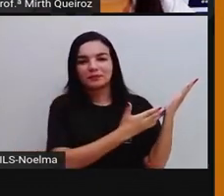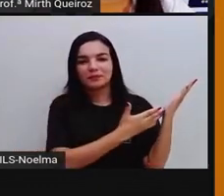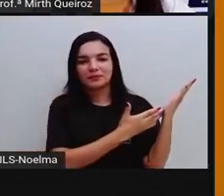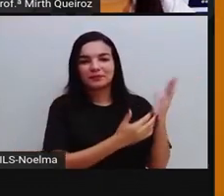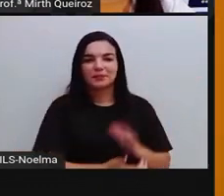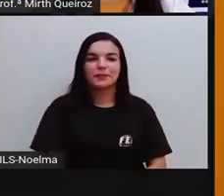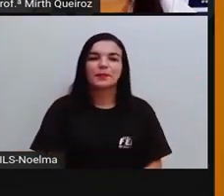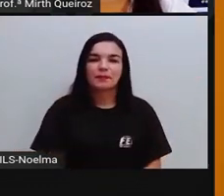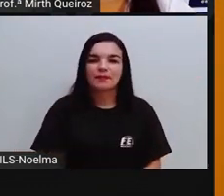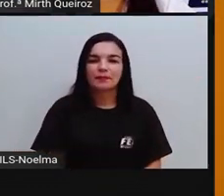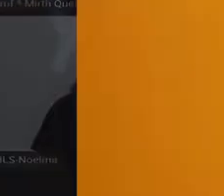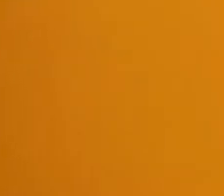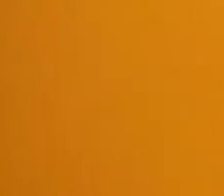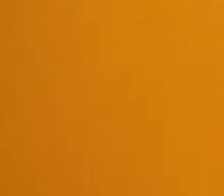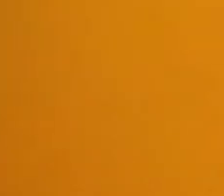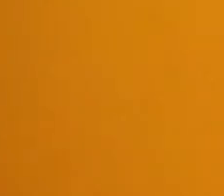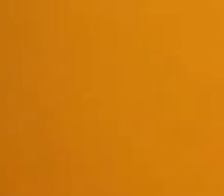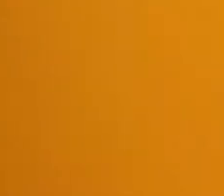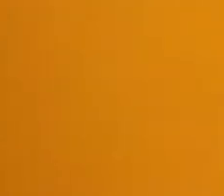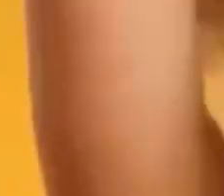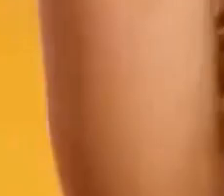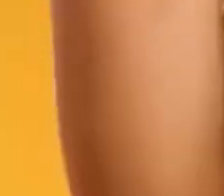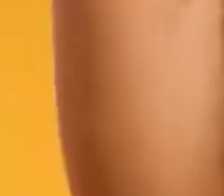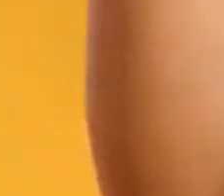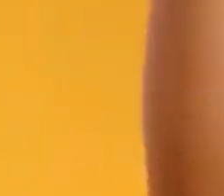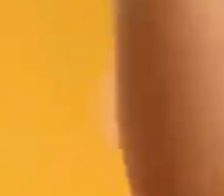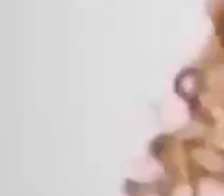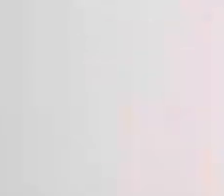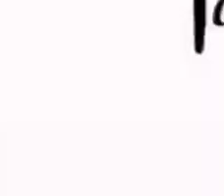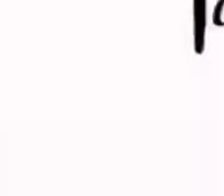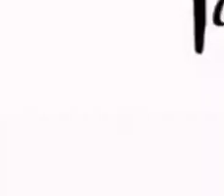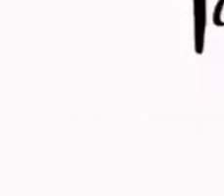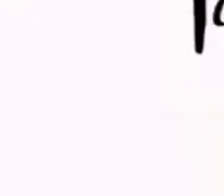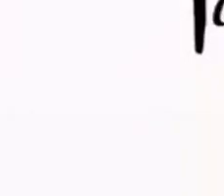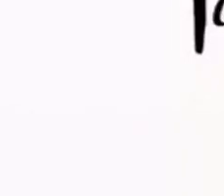sabem, mas eu estou nutrindo um caso de amor há muito tempo com o cabelo.